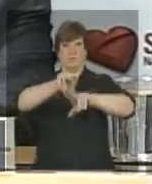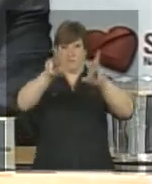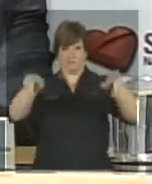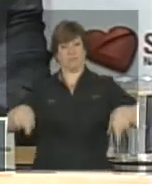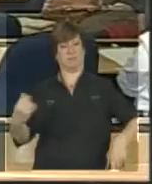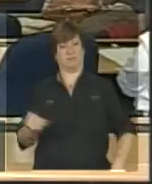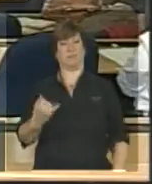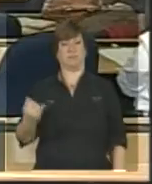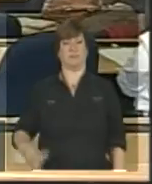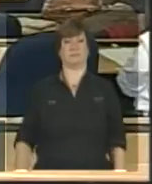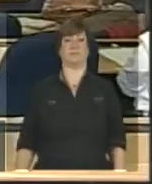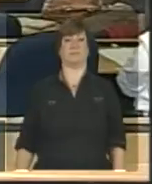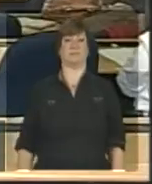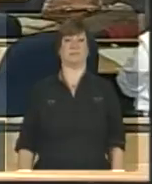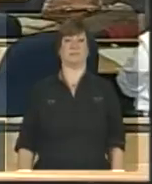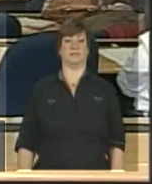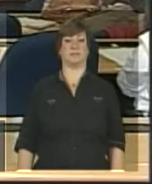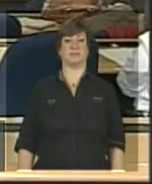importante.